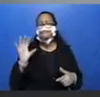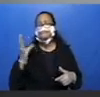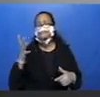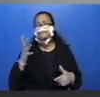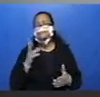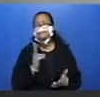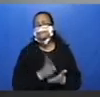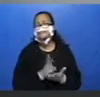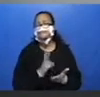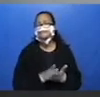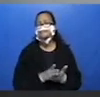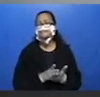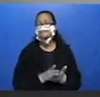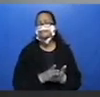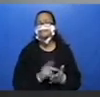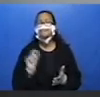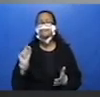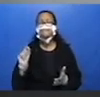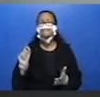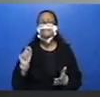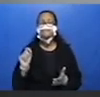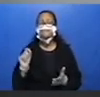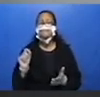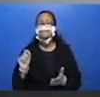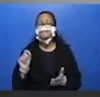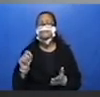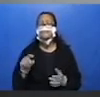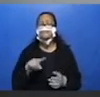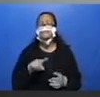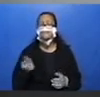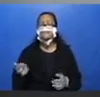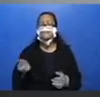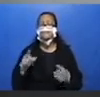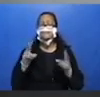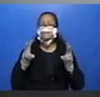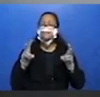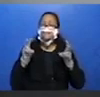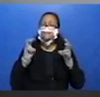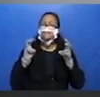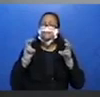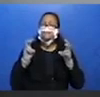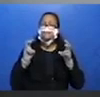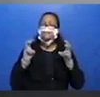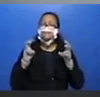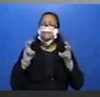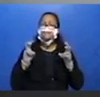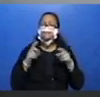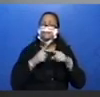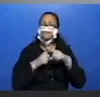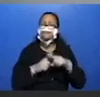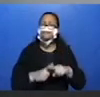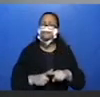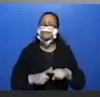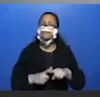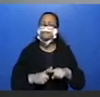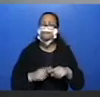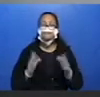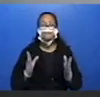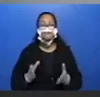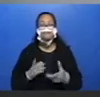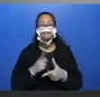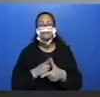sempre? O que acontece sempre ali que você percebeu? Percebe que é a mesma coisa da multiplicação, só que agora é